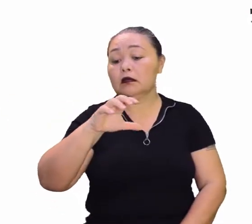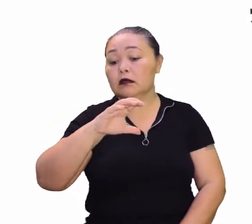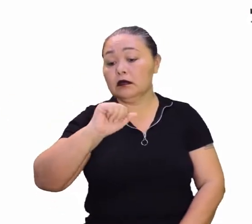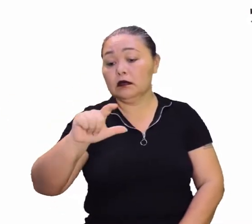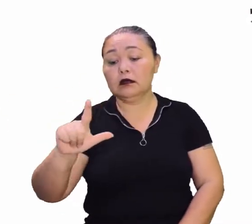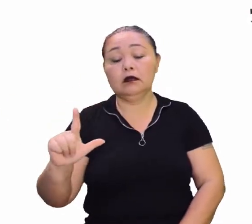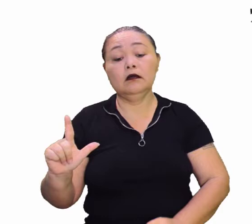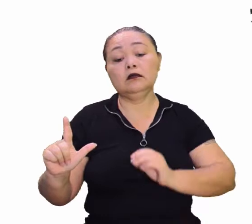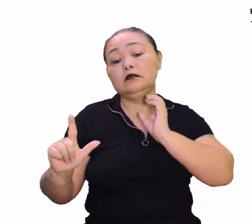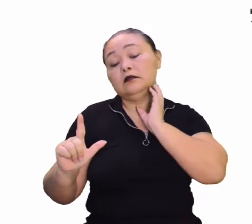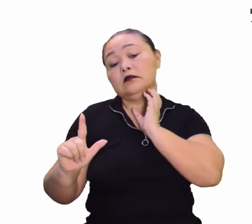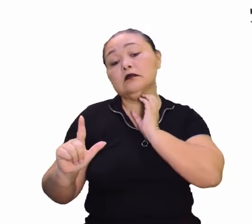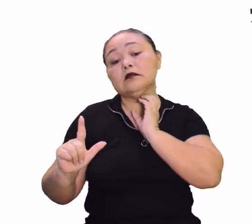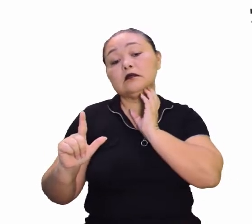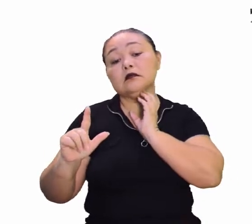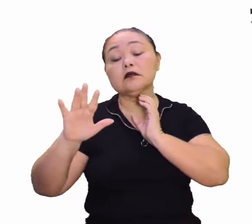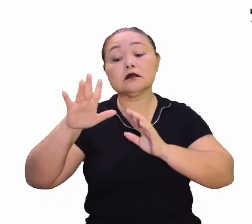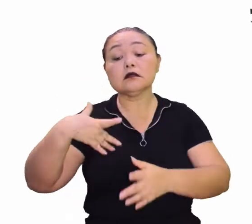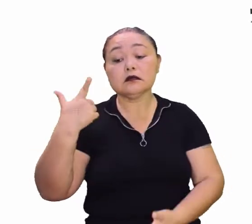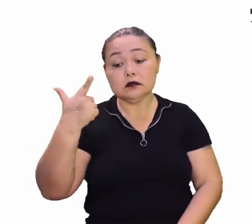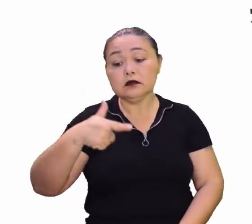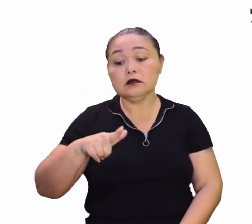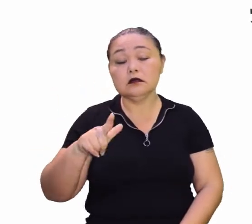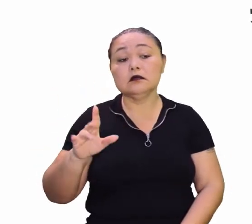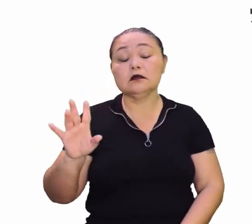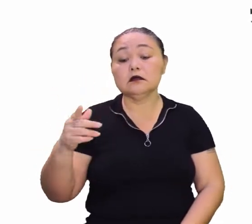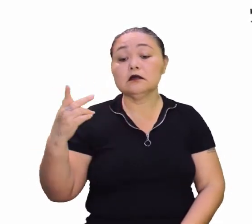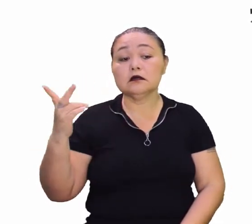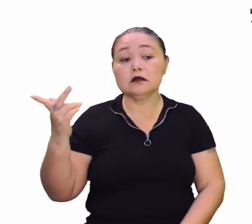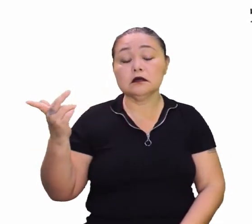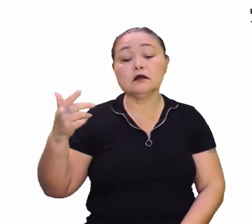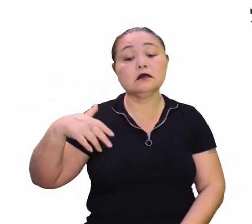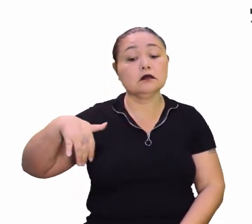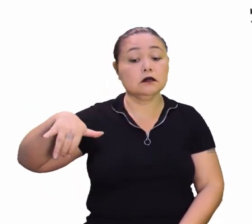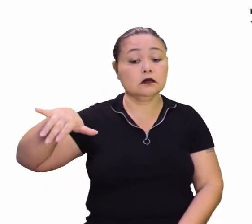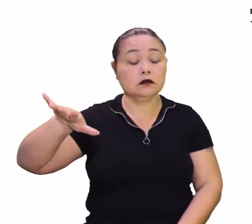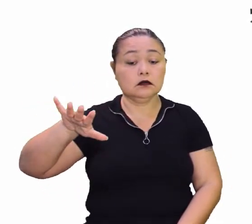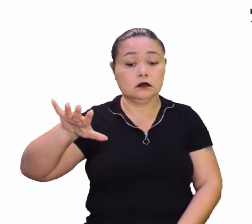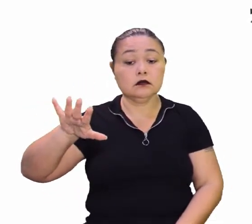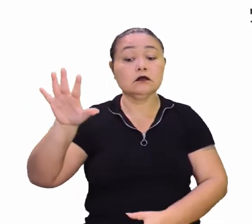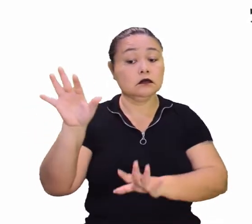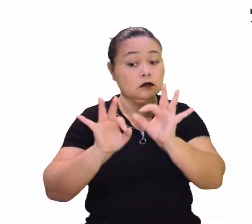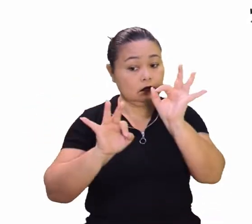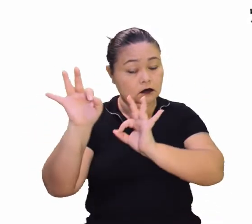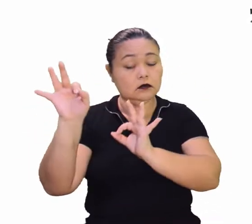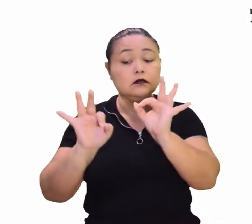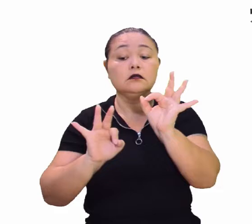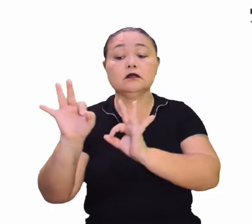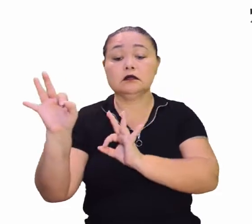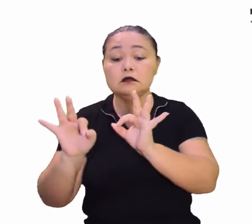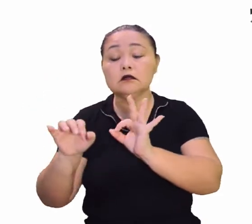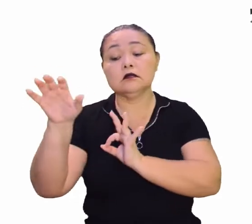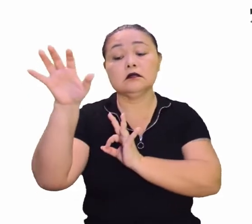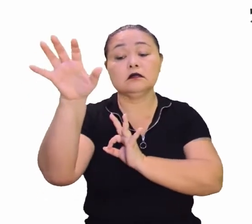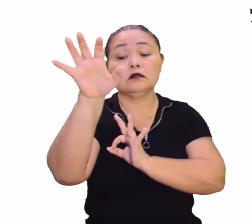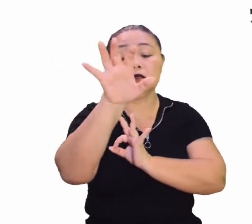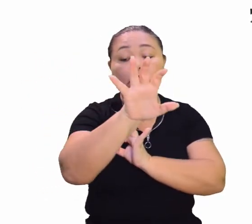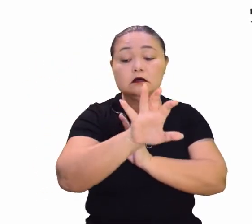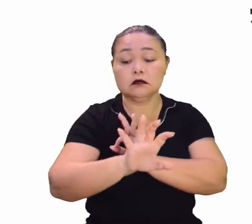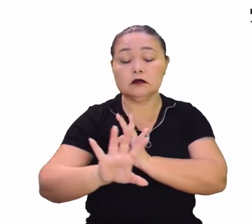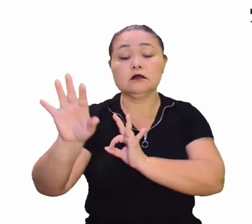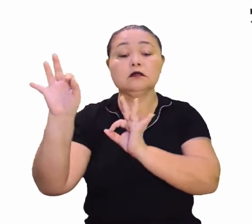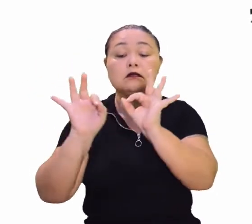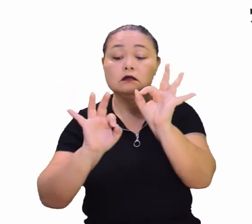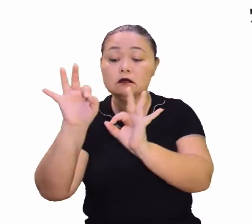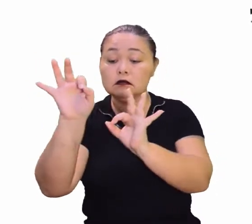produtos temperados. Exatamente. E mais uma observação, Rogério, que são organizadas, né? No território norte-americano. Muito bem,